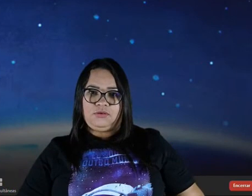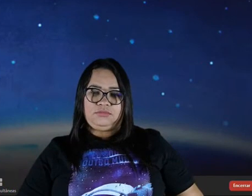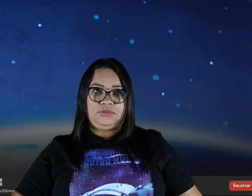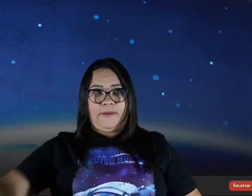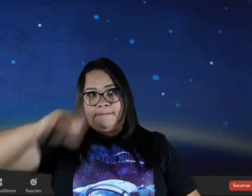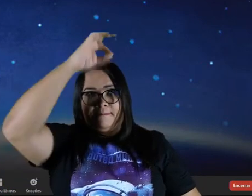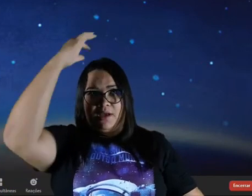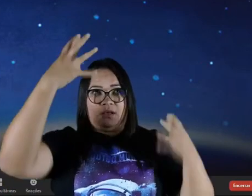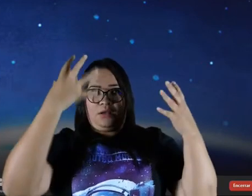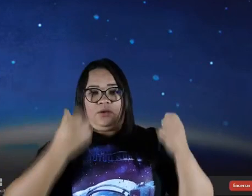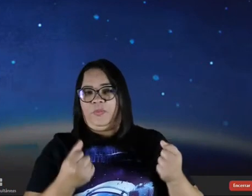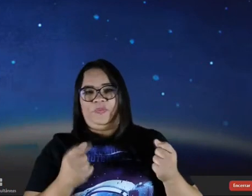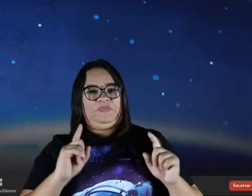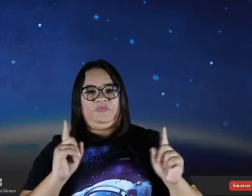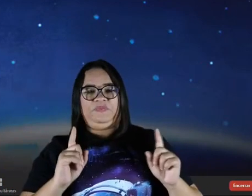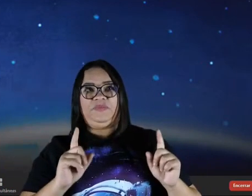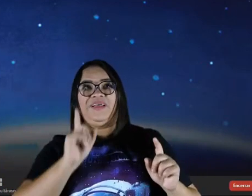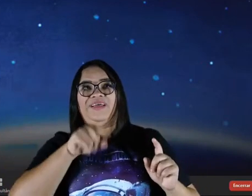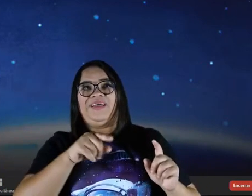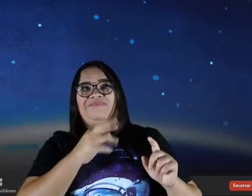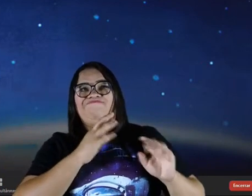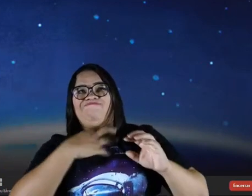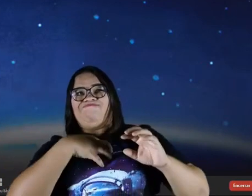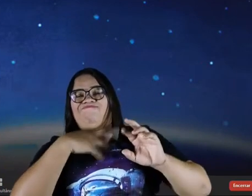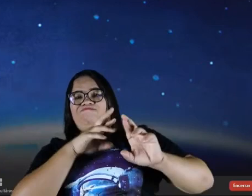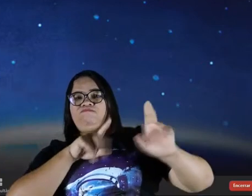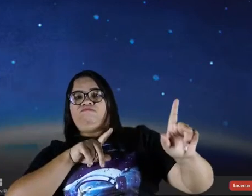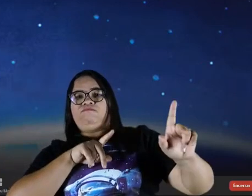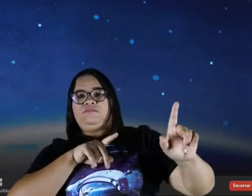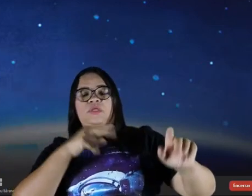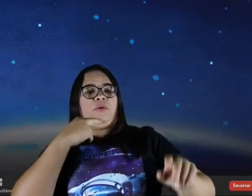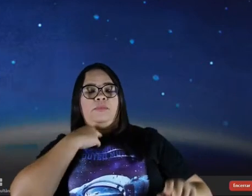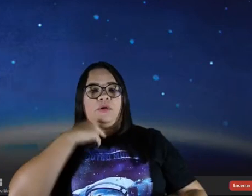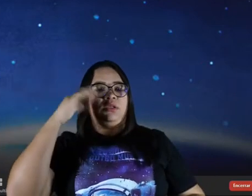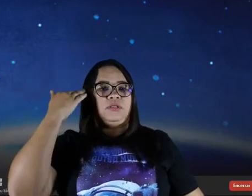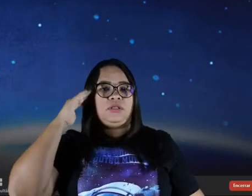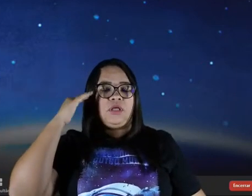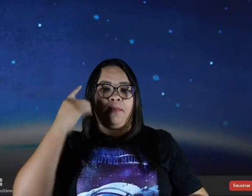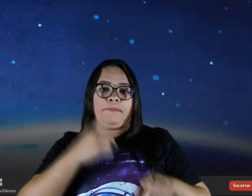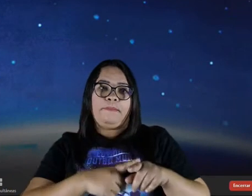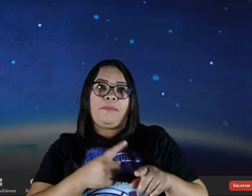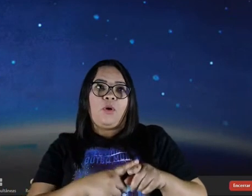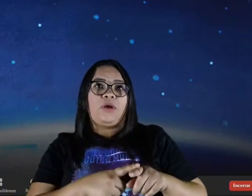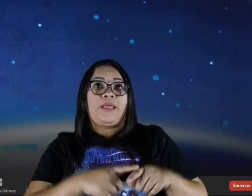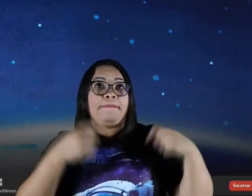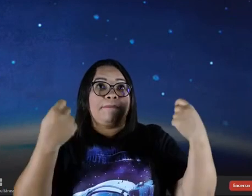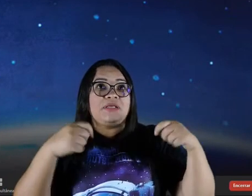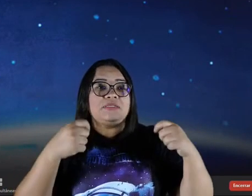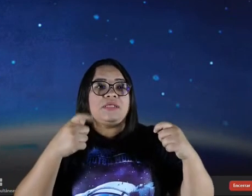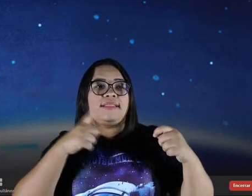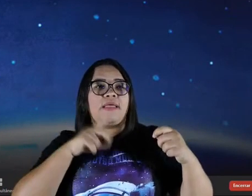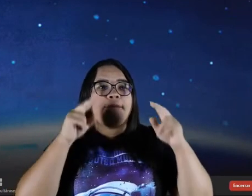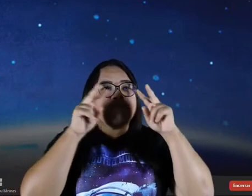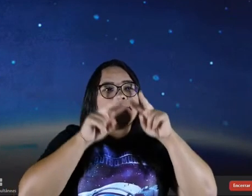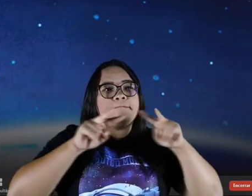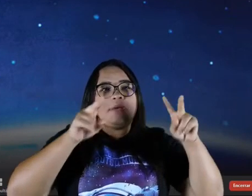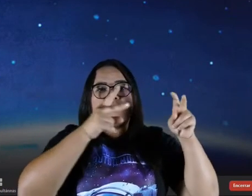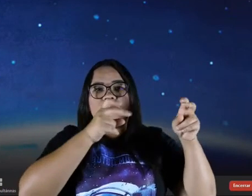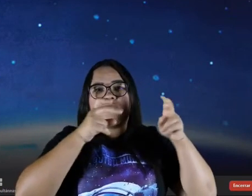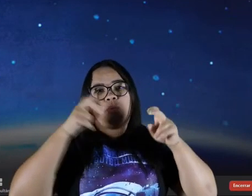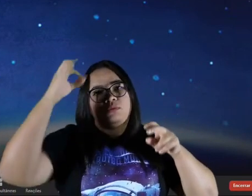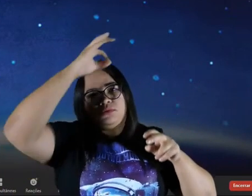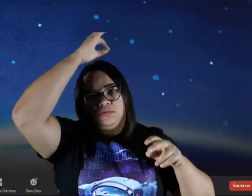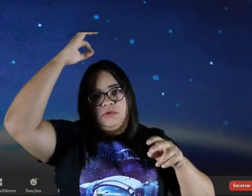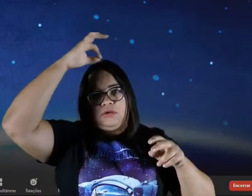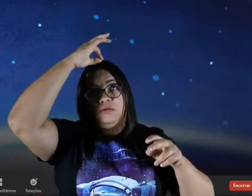de Deus porque lhes são loucura, e ela não pode entendê-las porque elas se discernem espiritualmente. Então, por